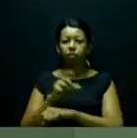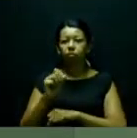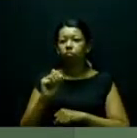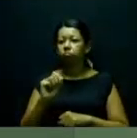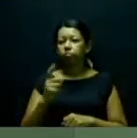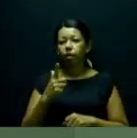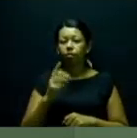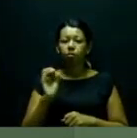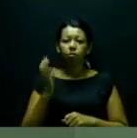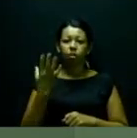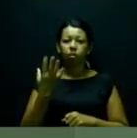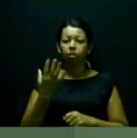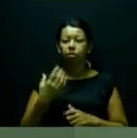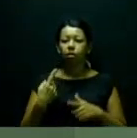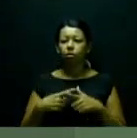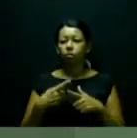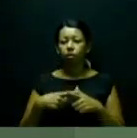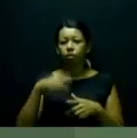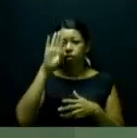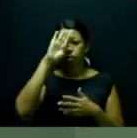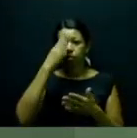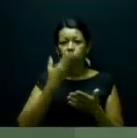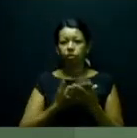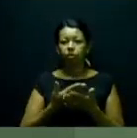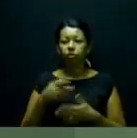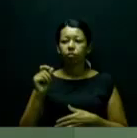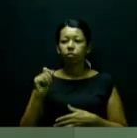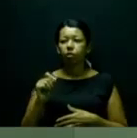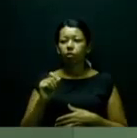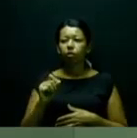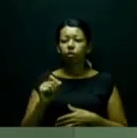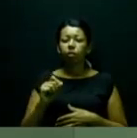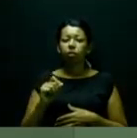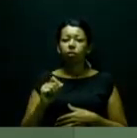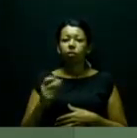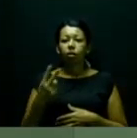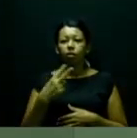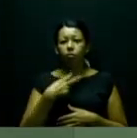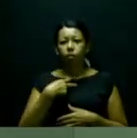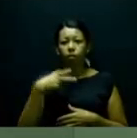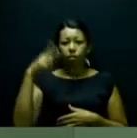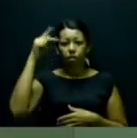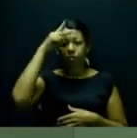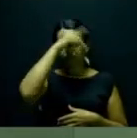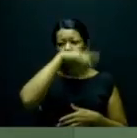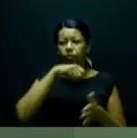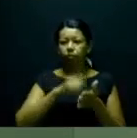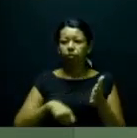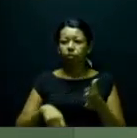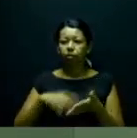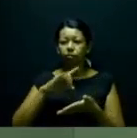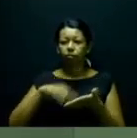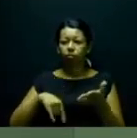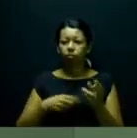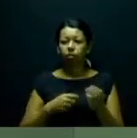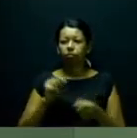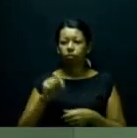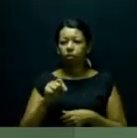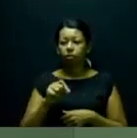não aconteça, né? Porque eu acredito que não pode a prefeita ter protocolizado um documento